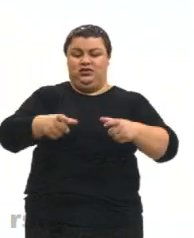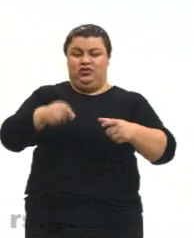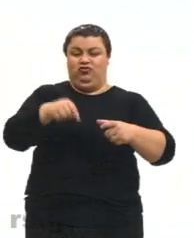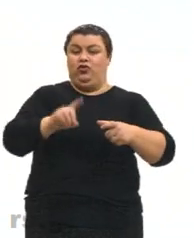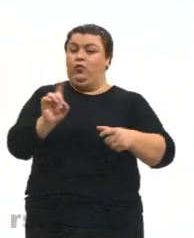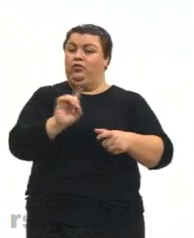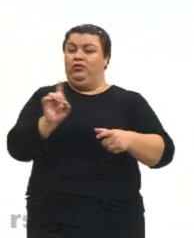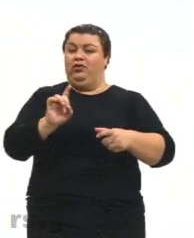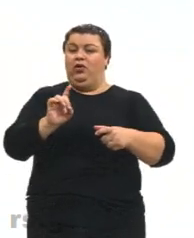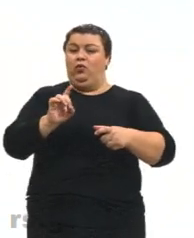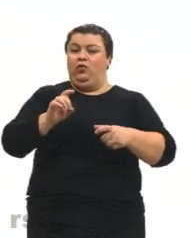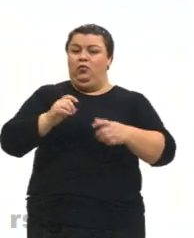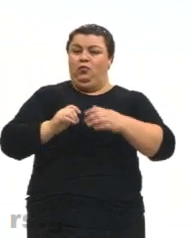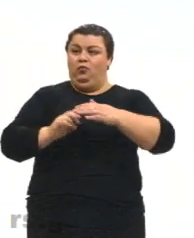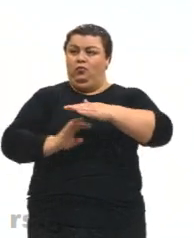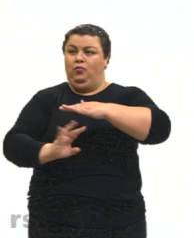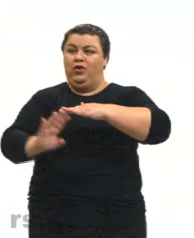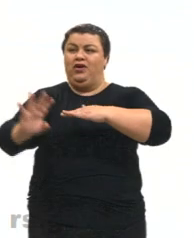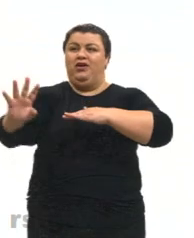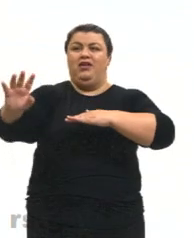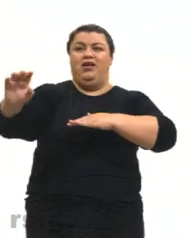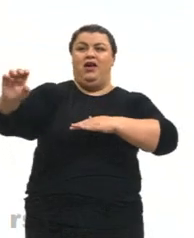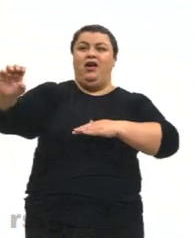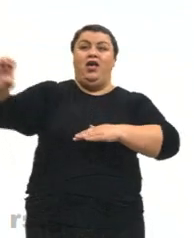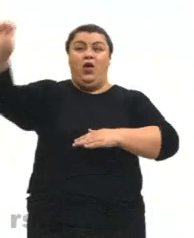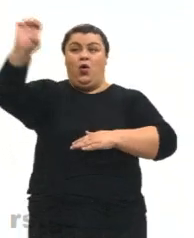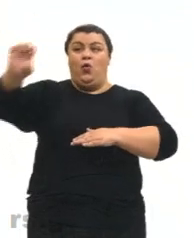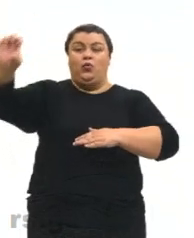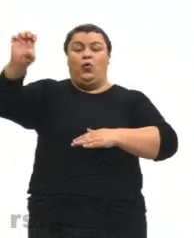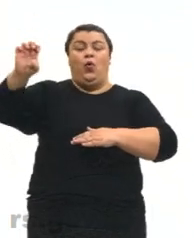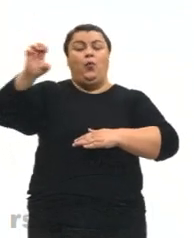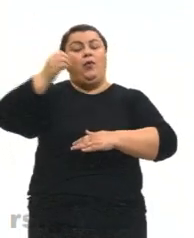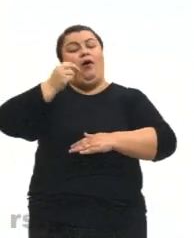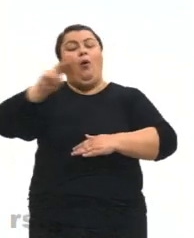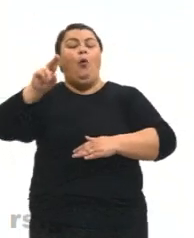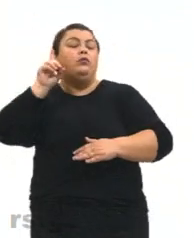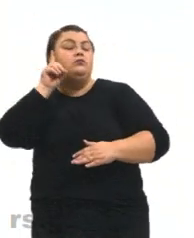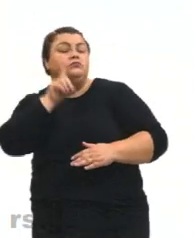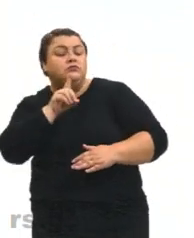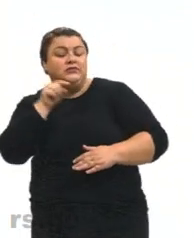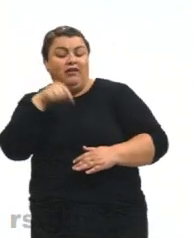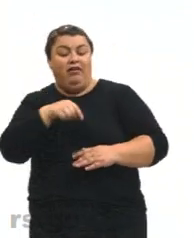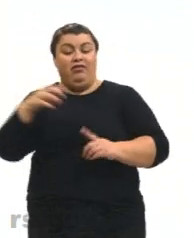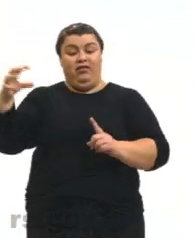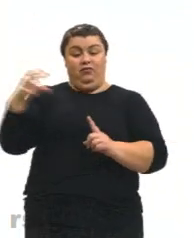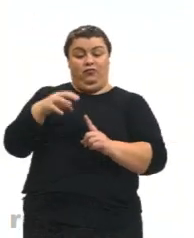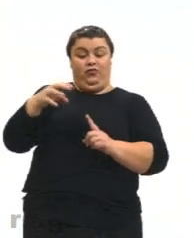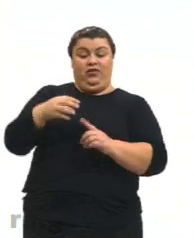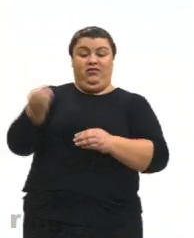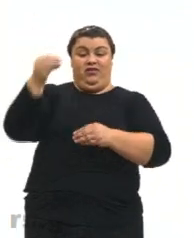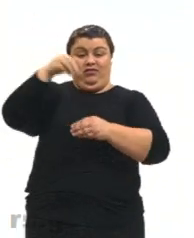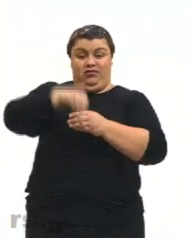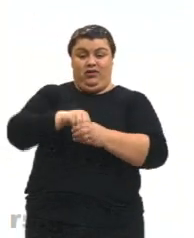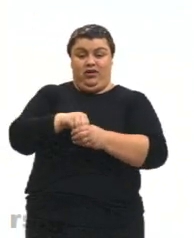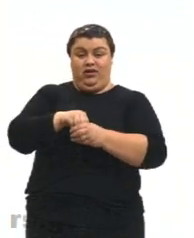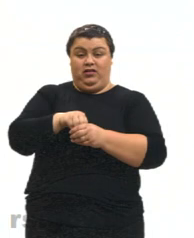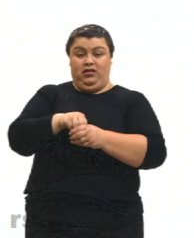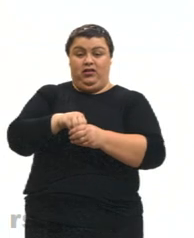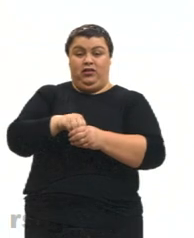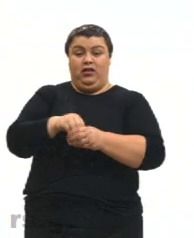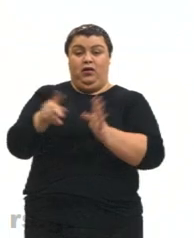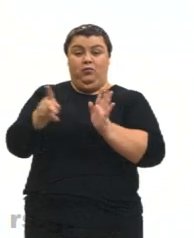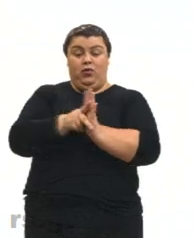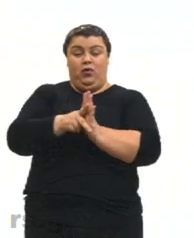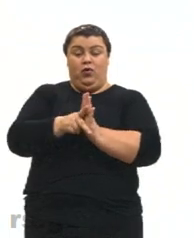não para a Europa ou para os Estados Unidos né Então dessa influência também interna dentro da própria América do